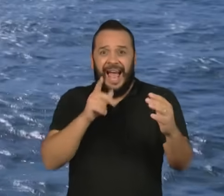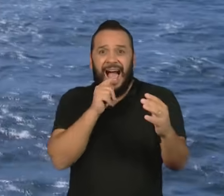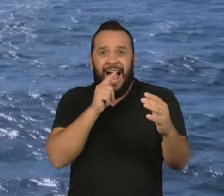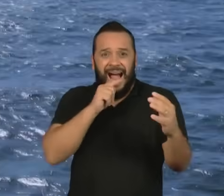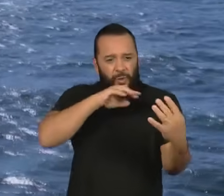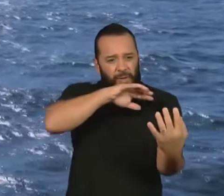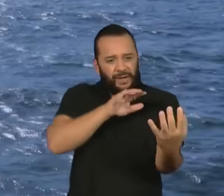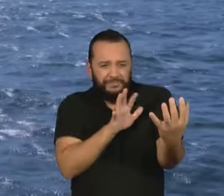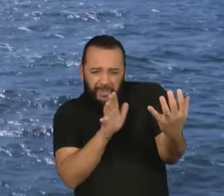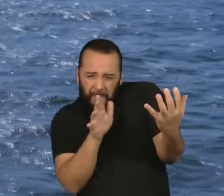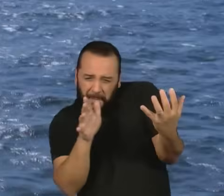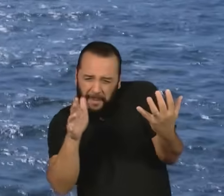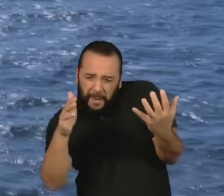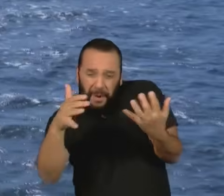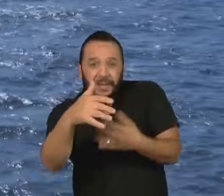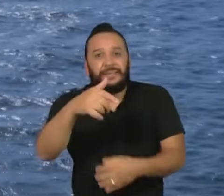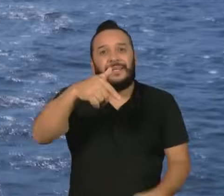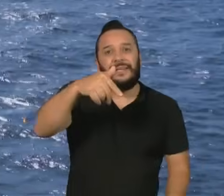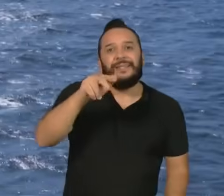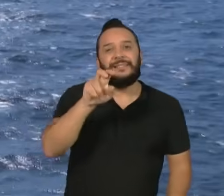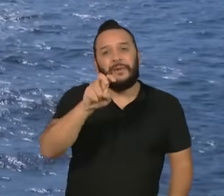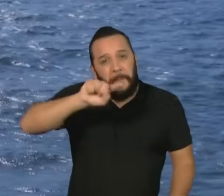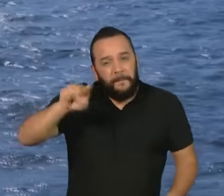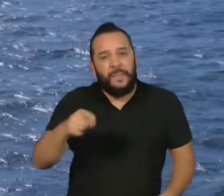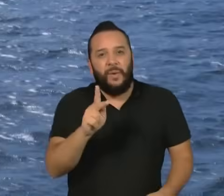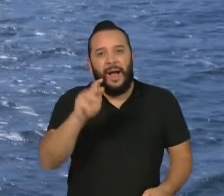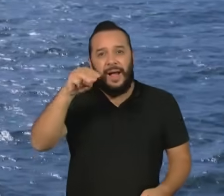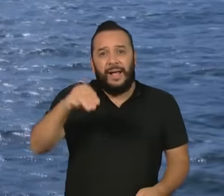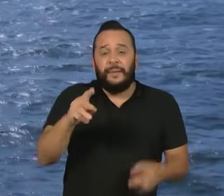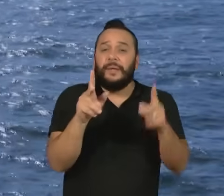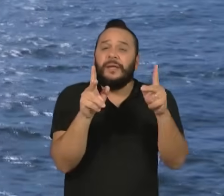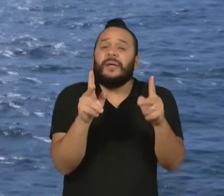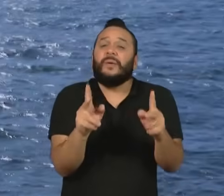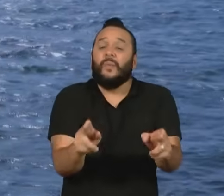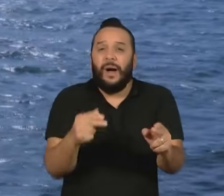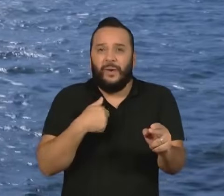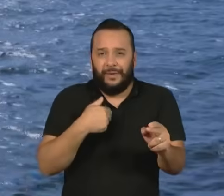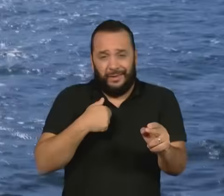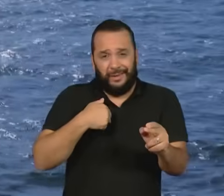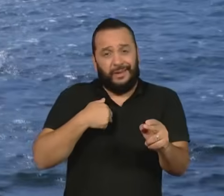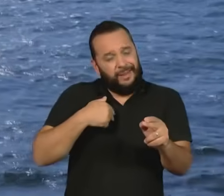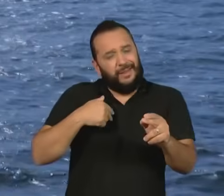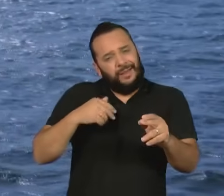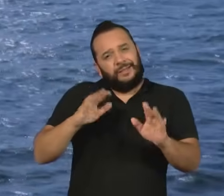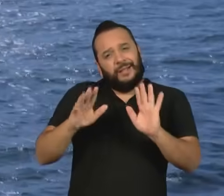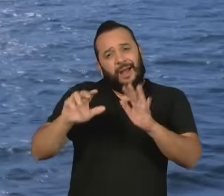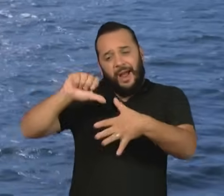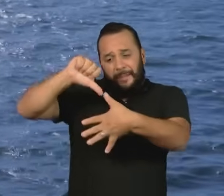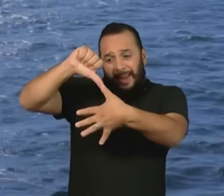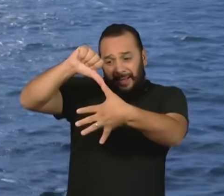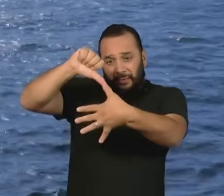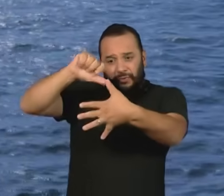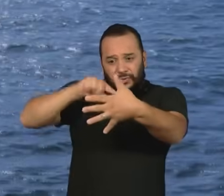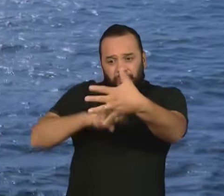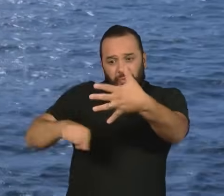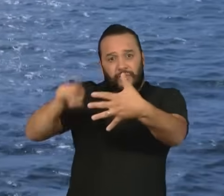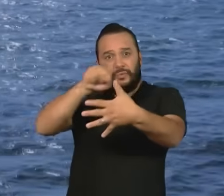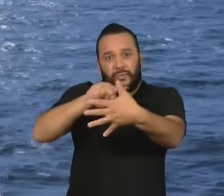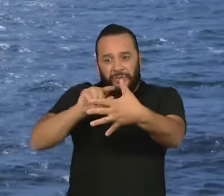milhões de quilômetros quadrados, equivalente a 4 vezes o tamanho da América do Sul.